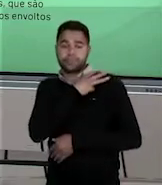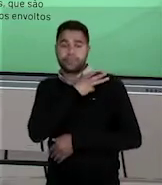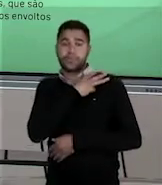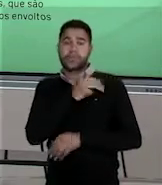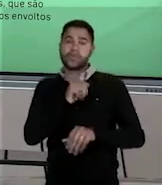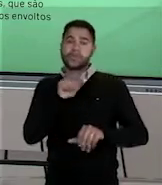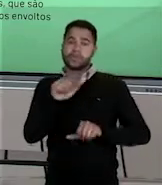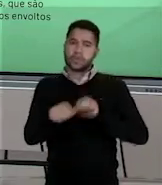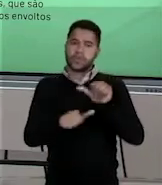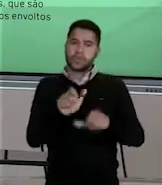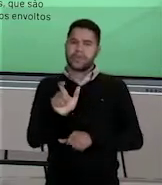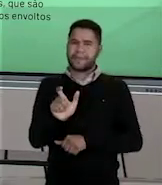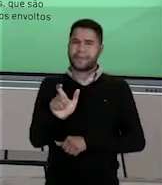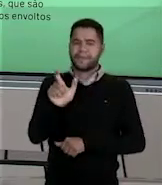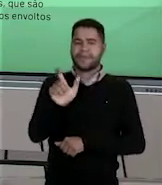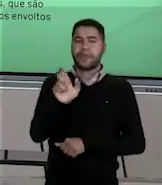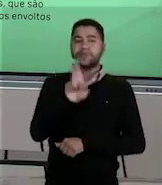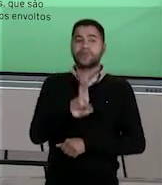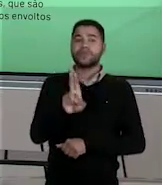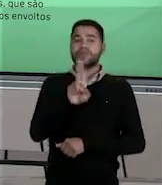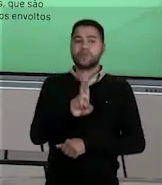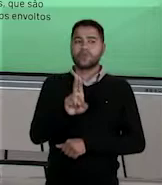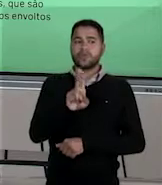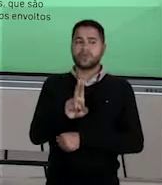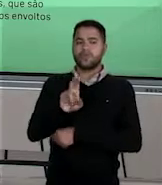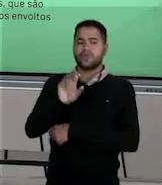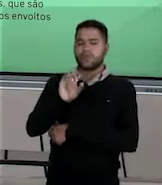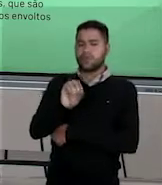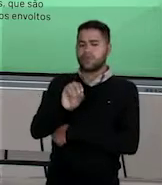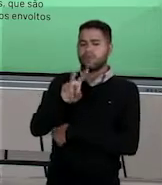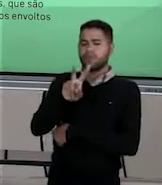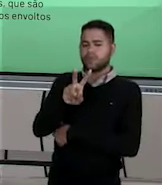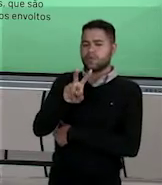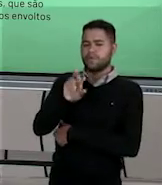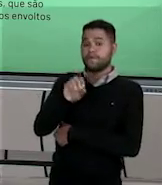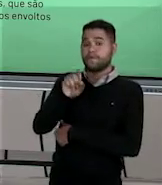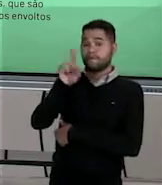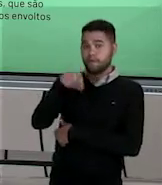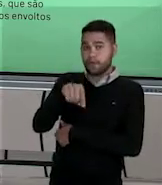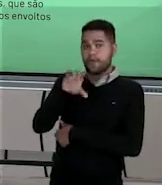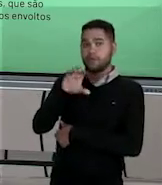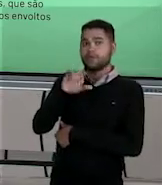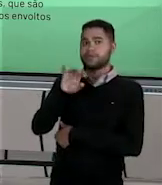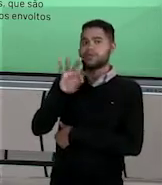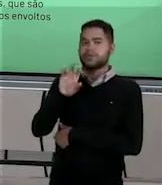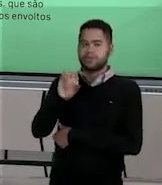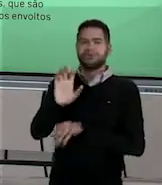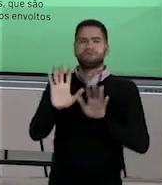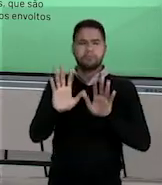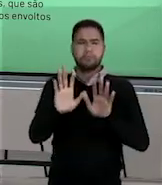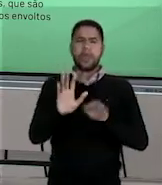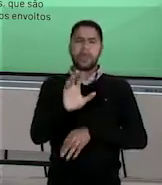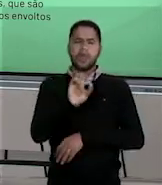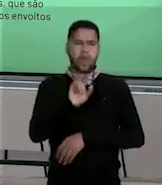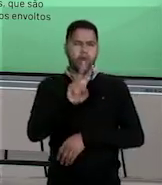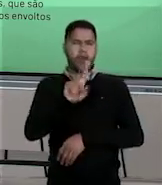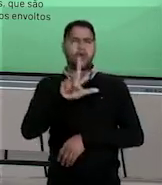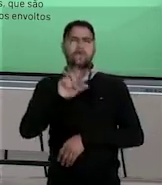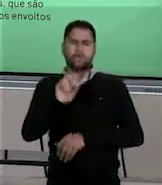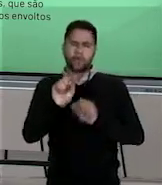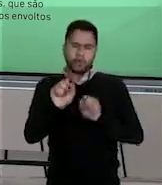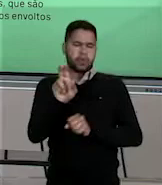troca um pouco essa palavra, a gente usa mais o termo ovócito, mas por enquanto pode falar óvulo que está tudo